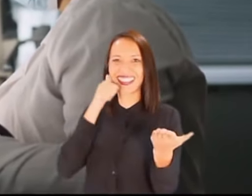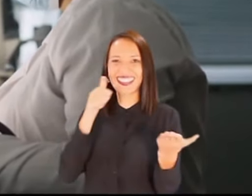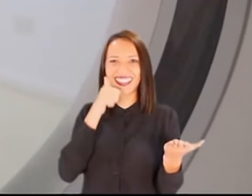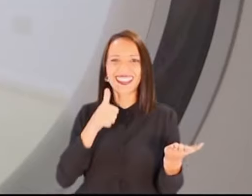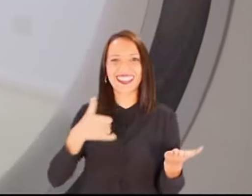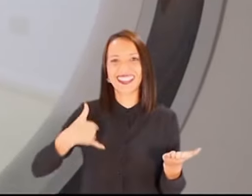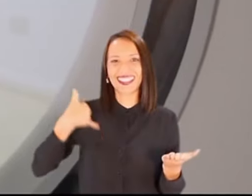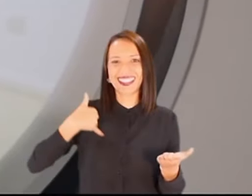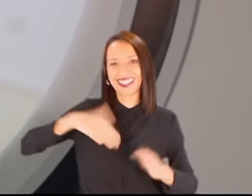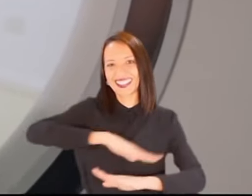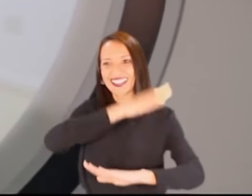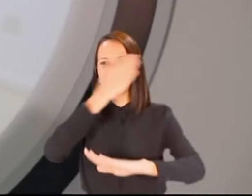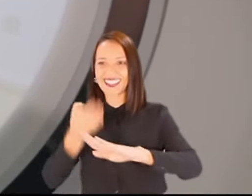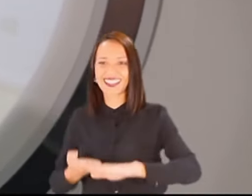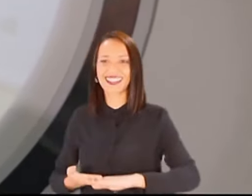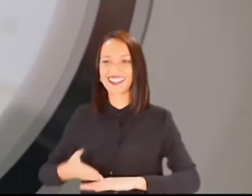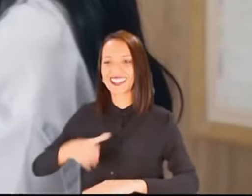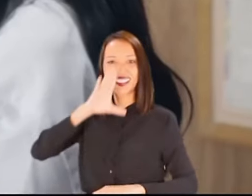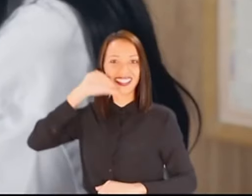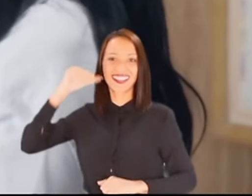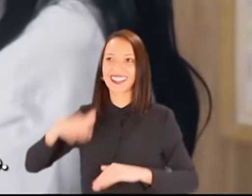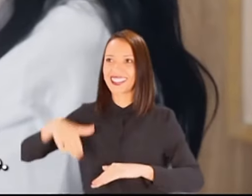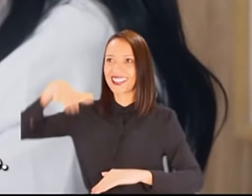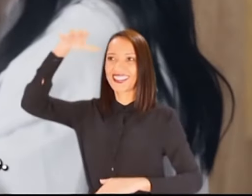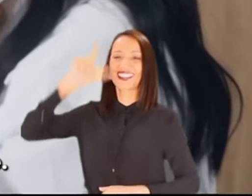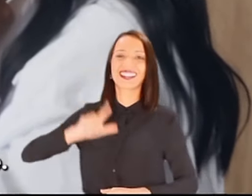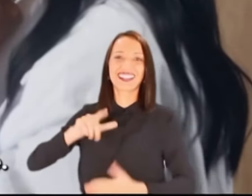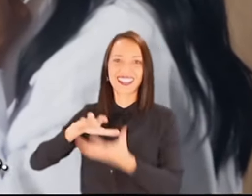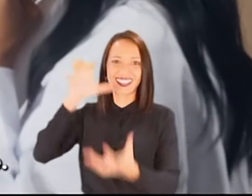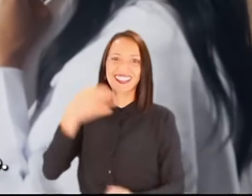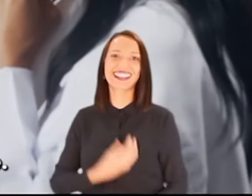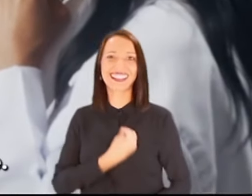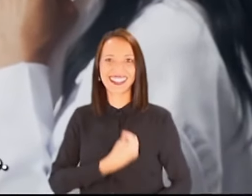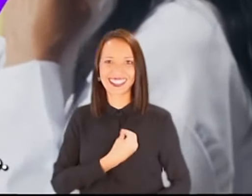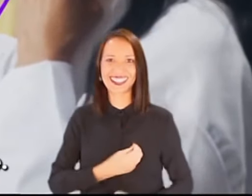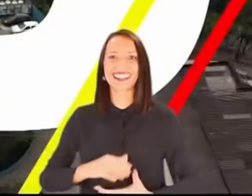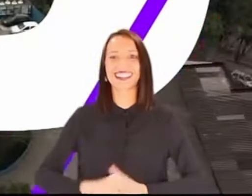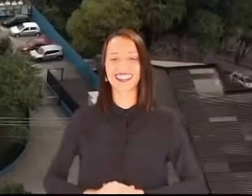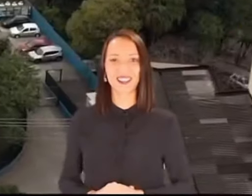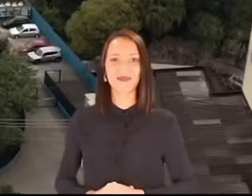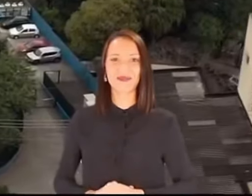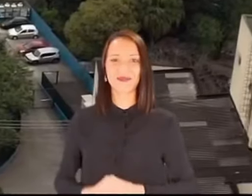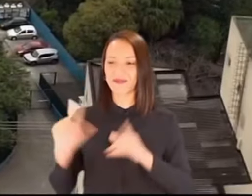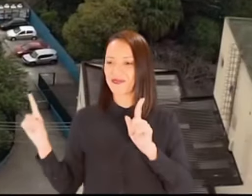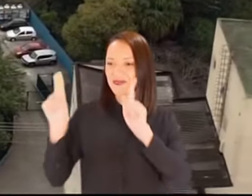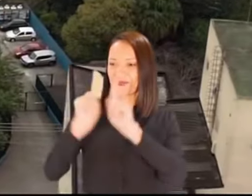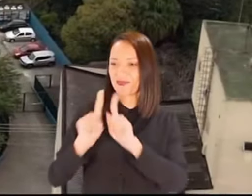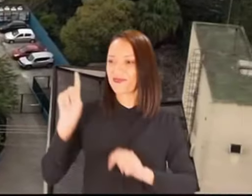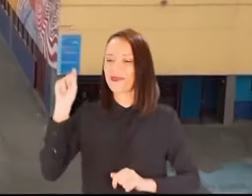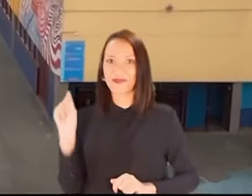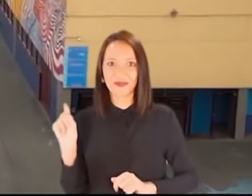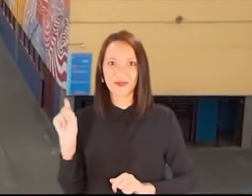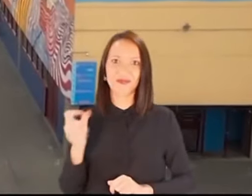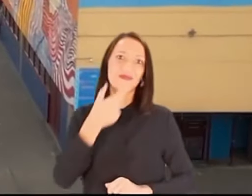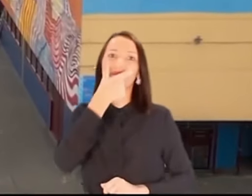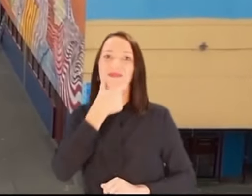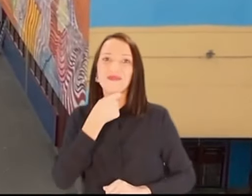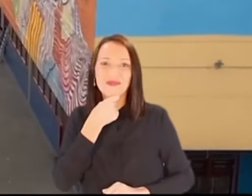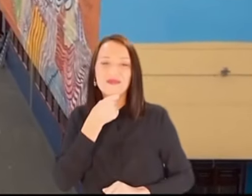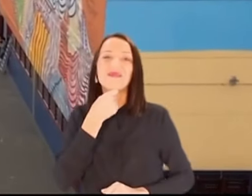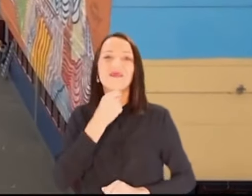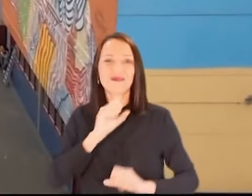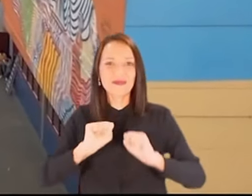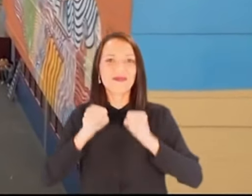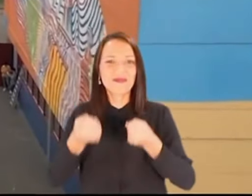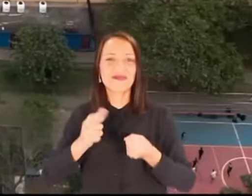da saúde feminina em todas as fases da vida, desde a adolescência até a maturidade. Ao lado da Marta,